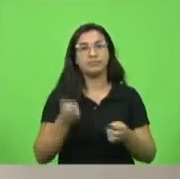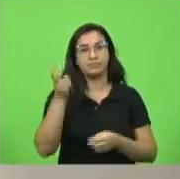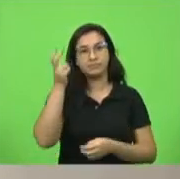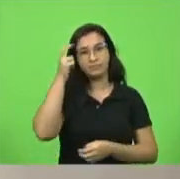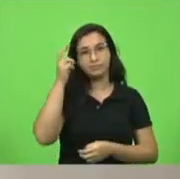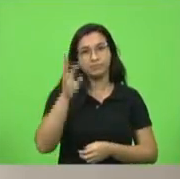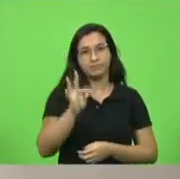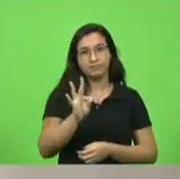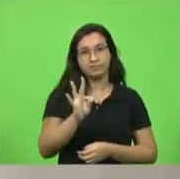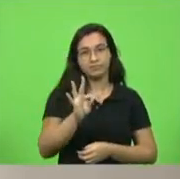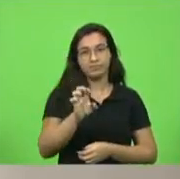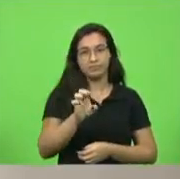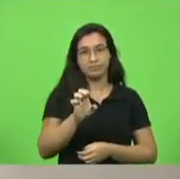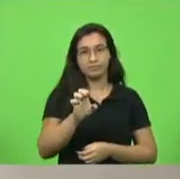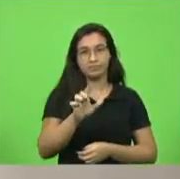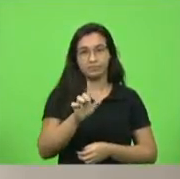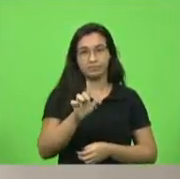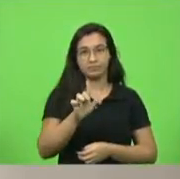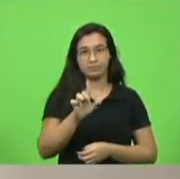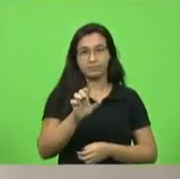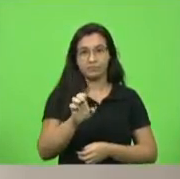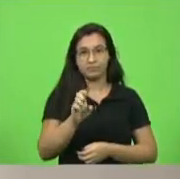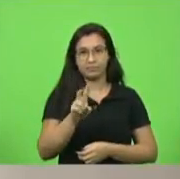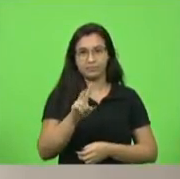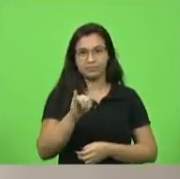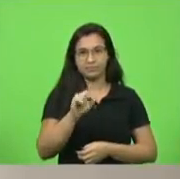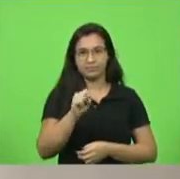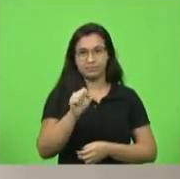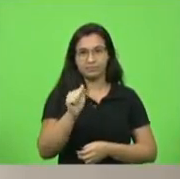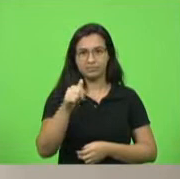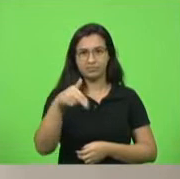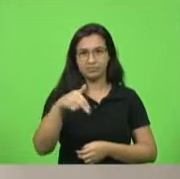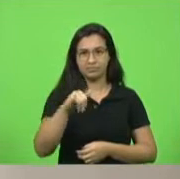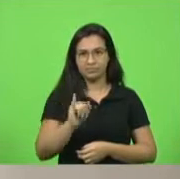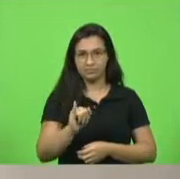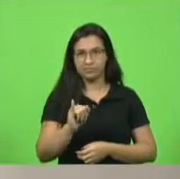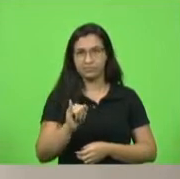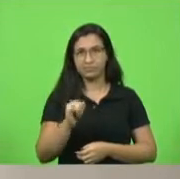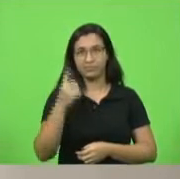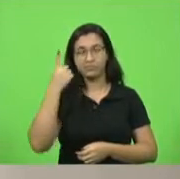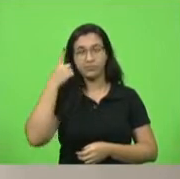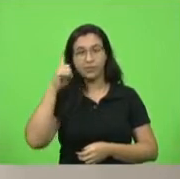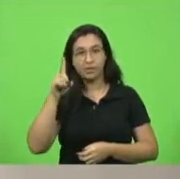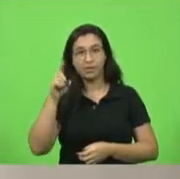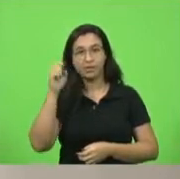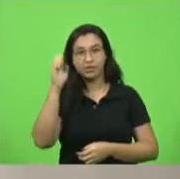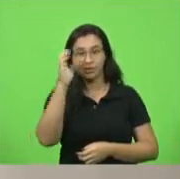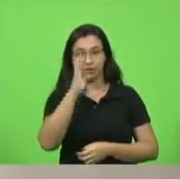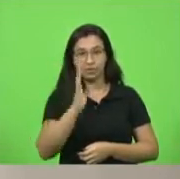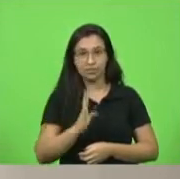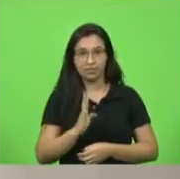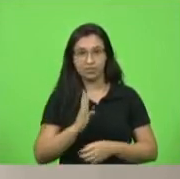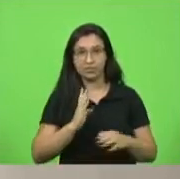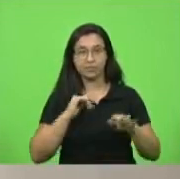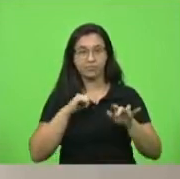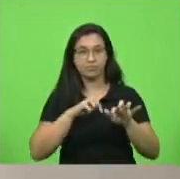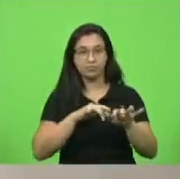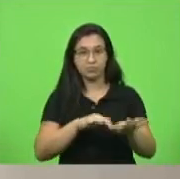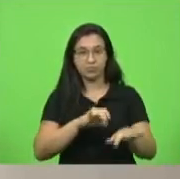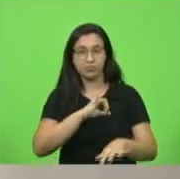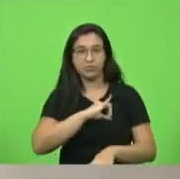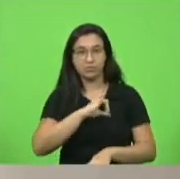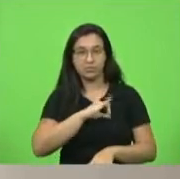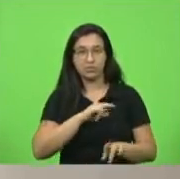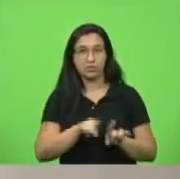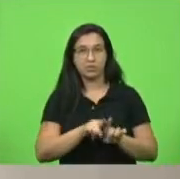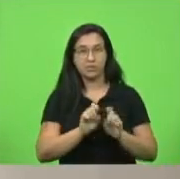Trevisani del Mondo, Sezione de Florianópolis, pela passagem do Dia Nacional do Imigrante Italiano, bem como pelo trabalho constante na